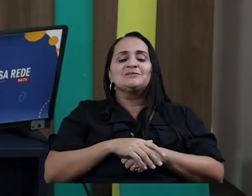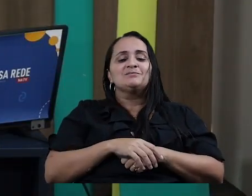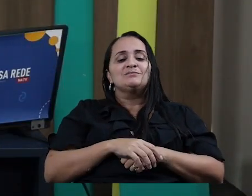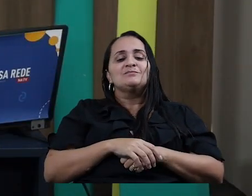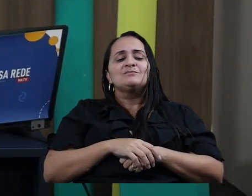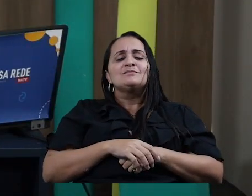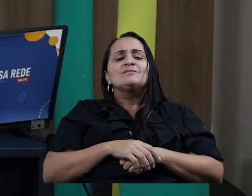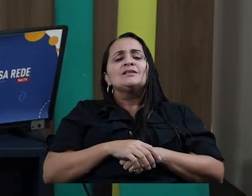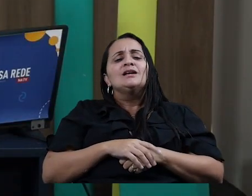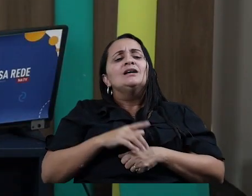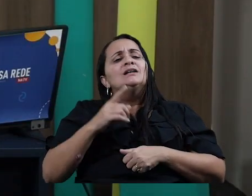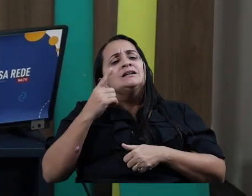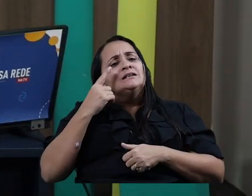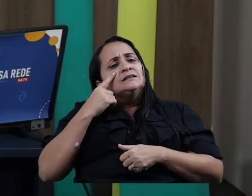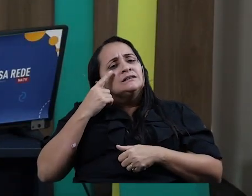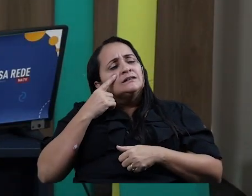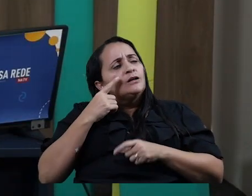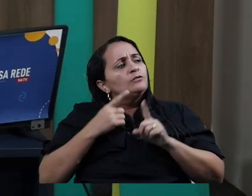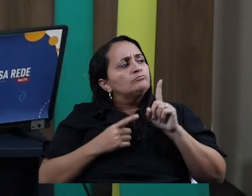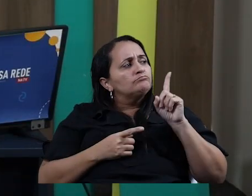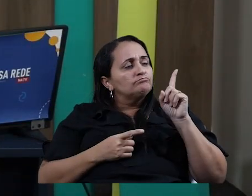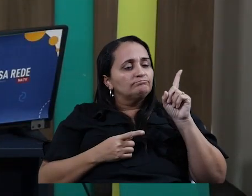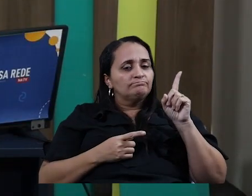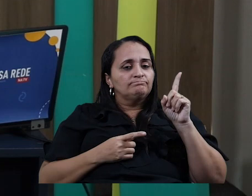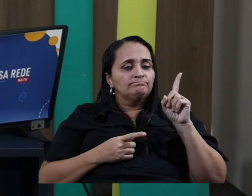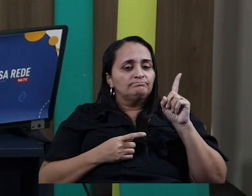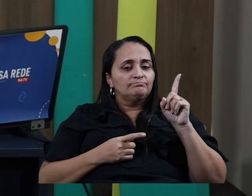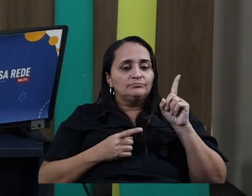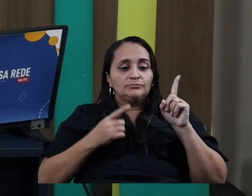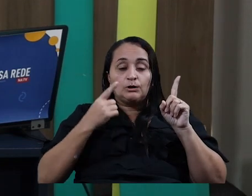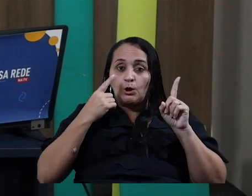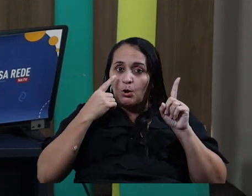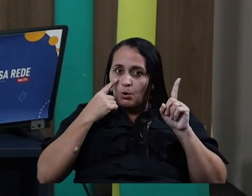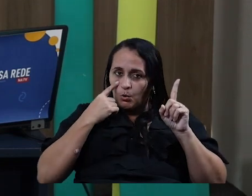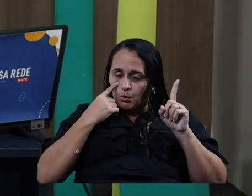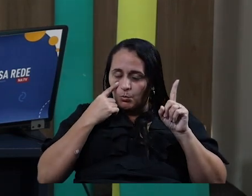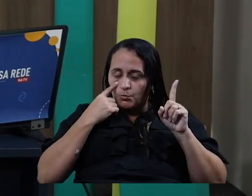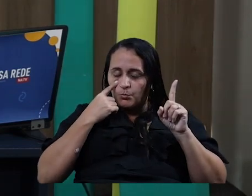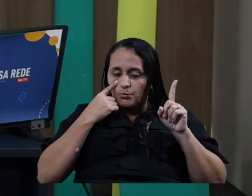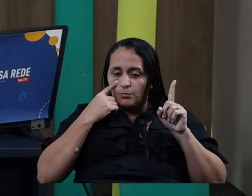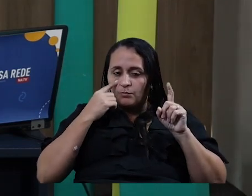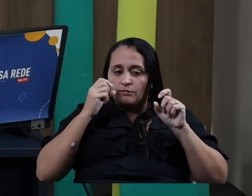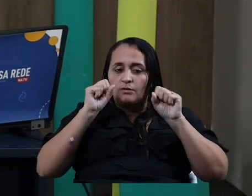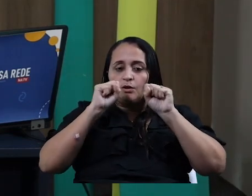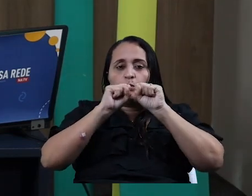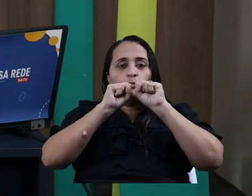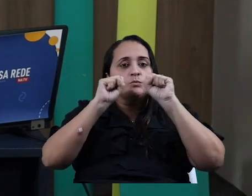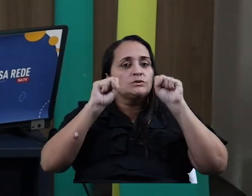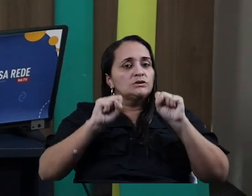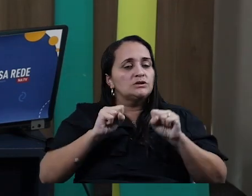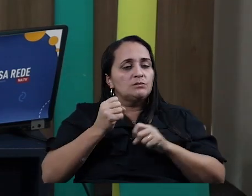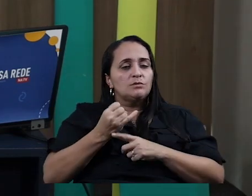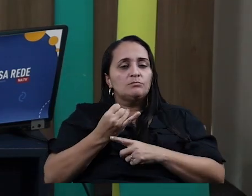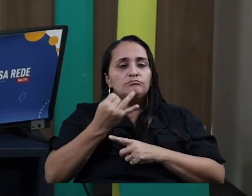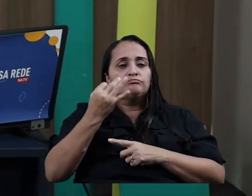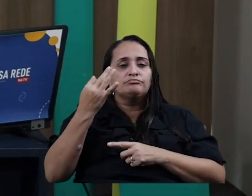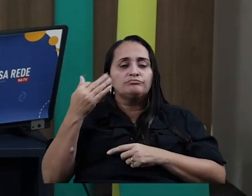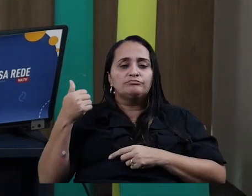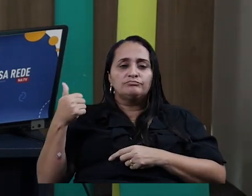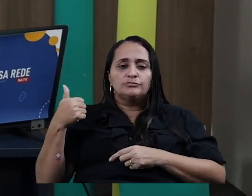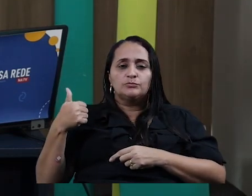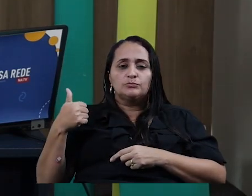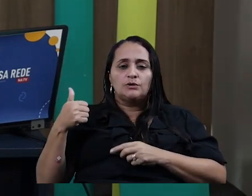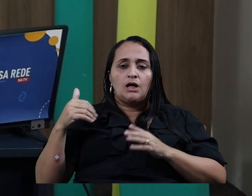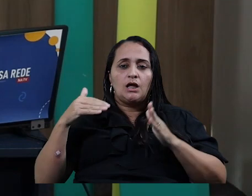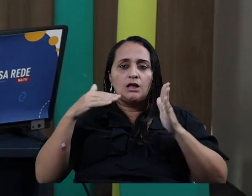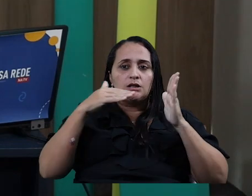nesse último item aqui, que talvez não tenha ficado claro. Repara. Todo sistema de contagem vai até 10,